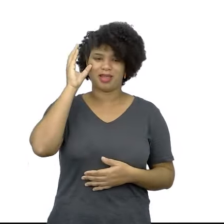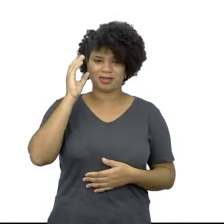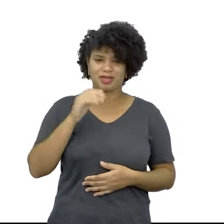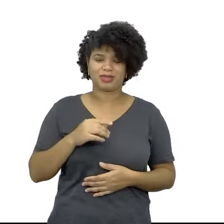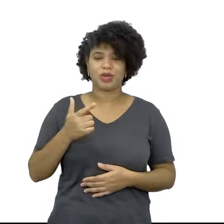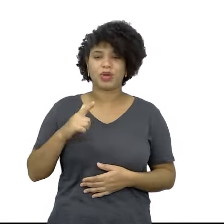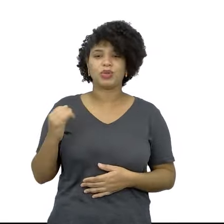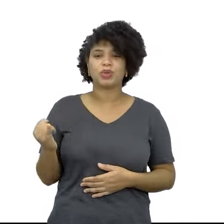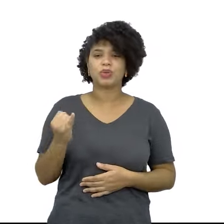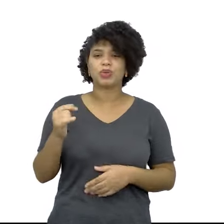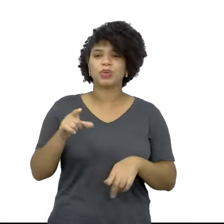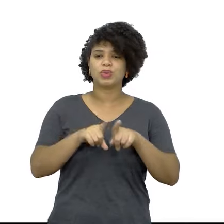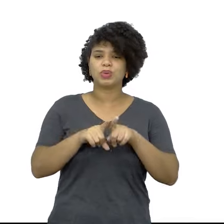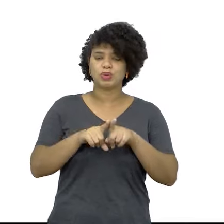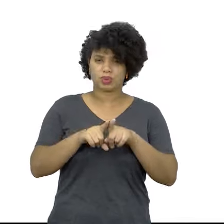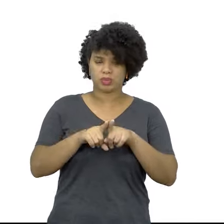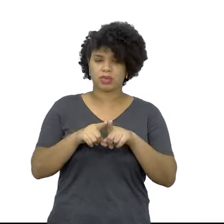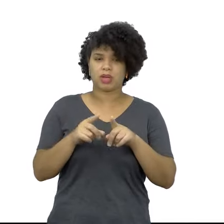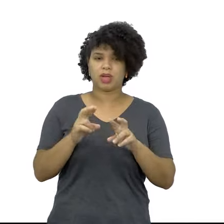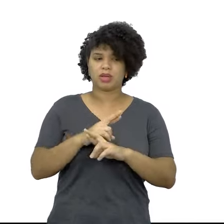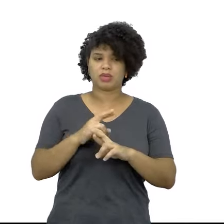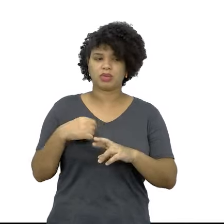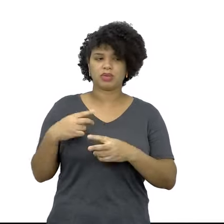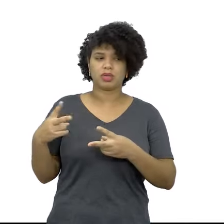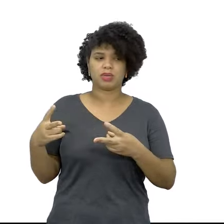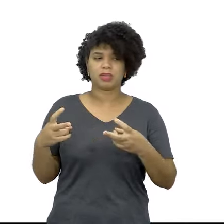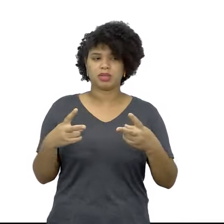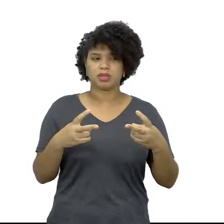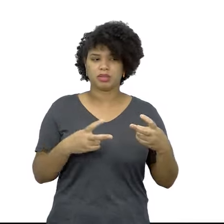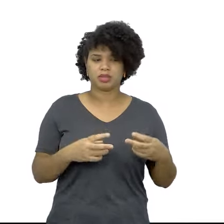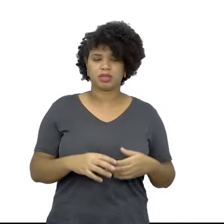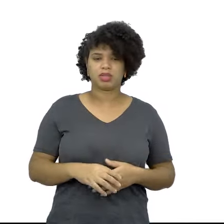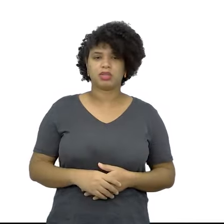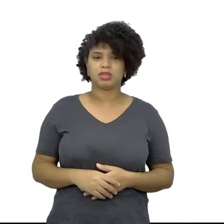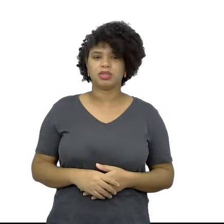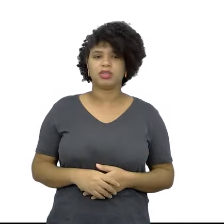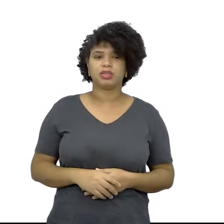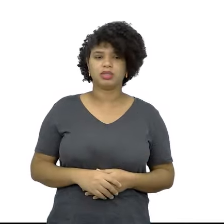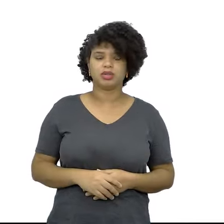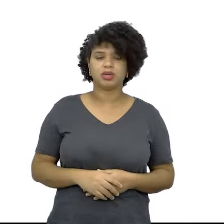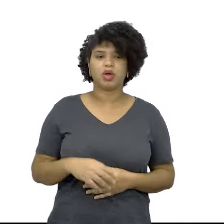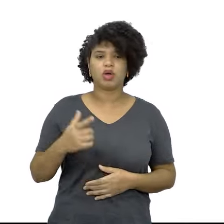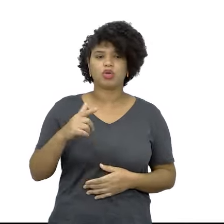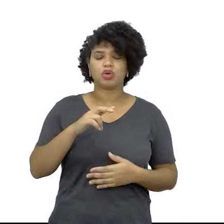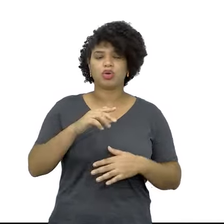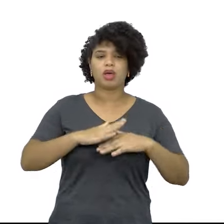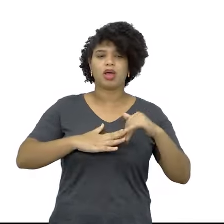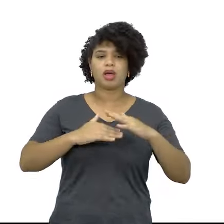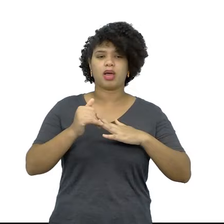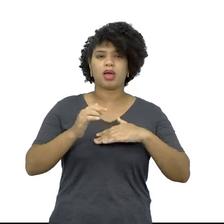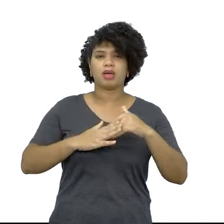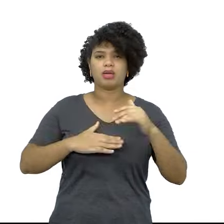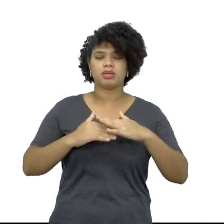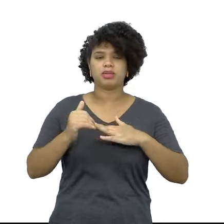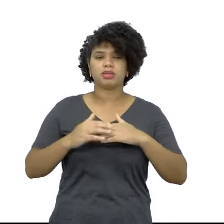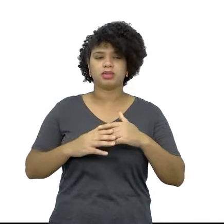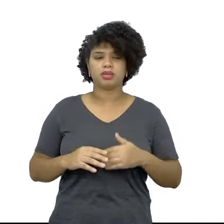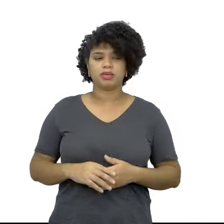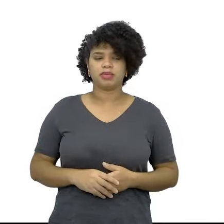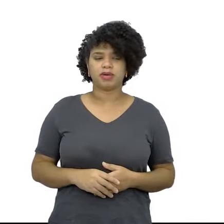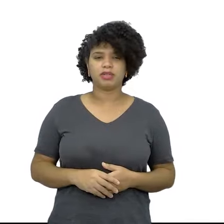muito importante a ser observado diz respeito à recorrência também de uma habilidade, que é o caso da